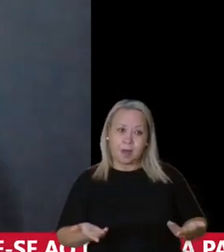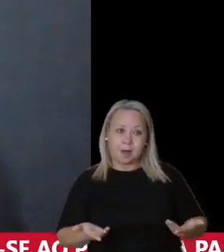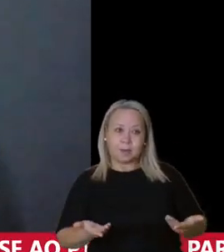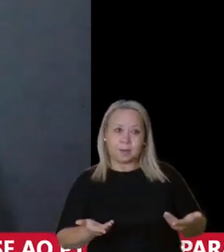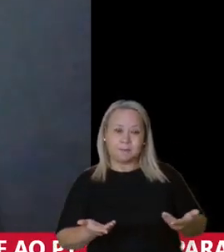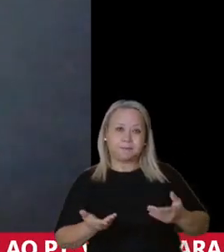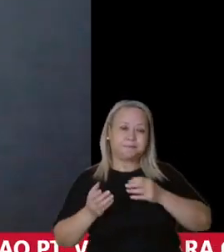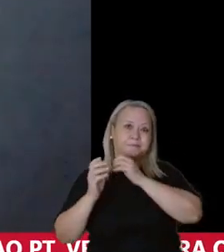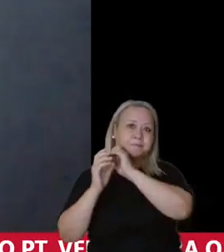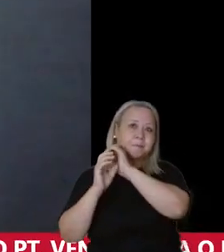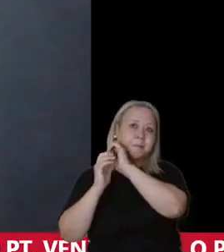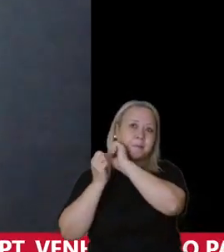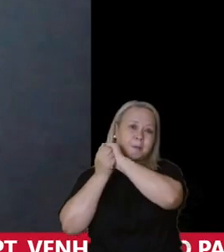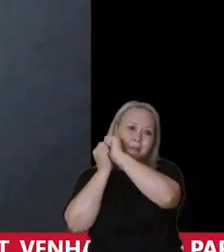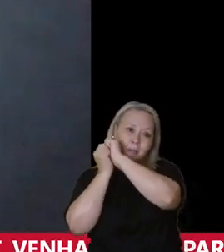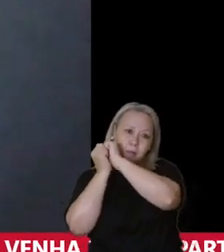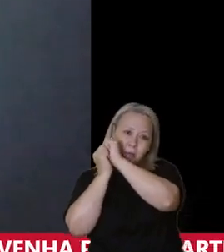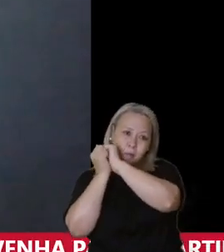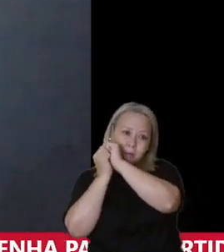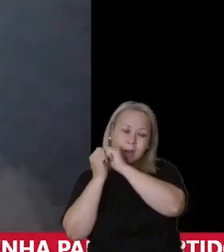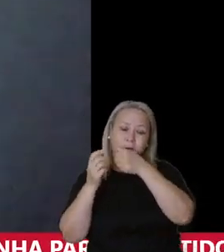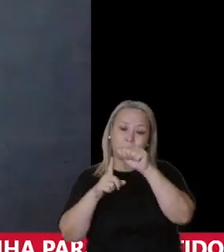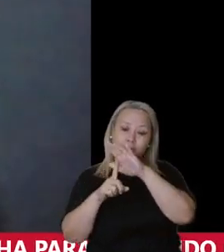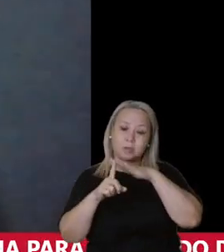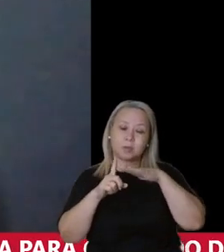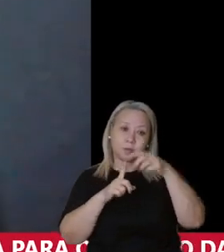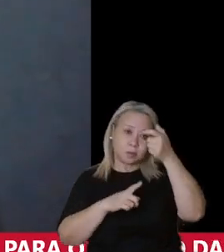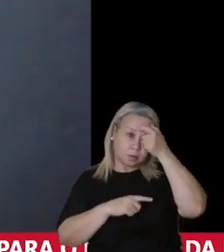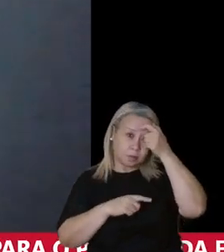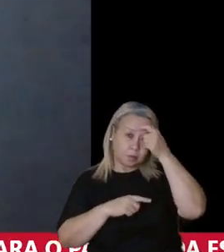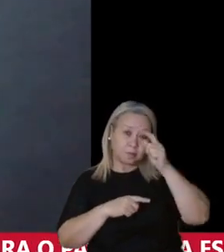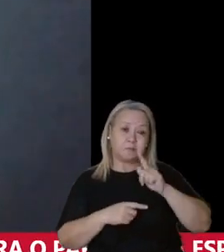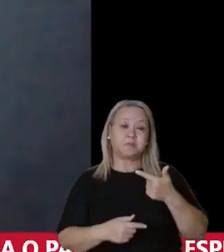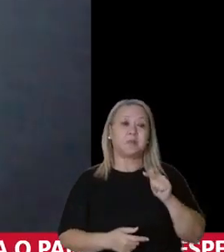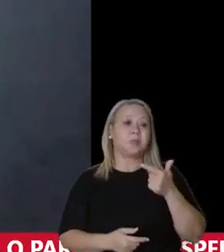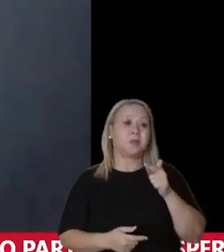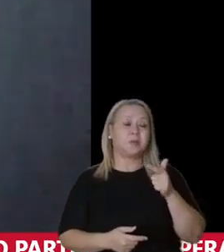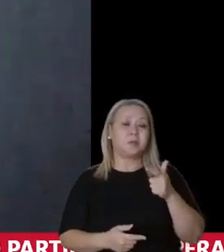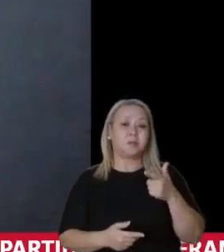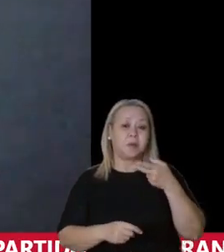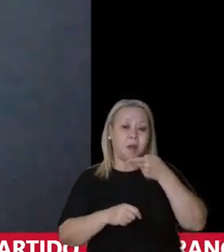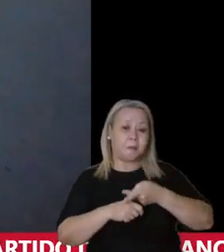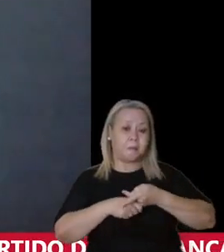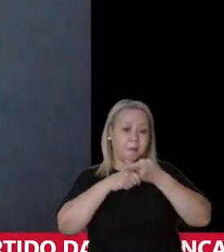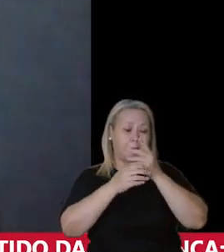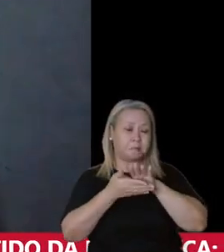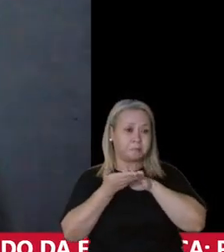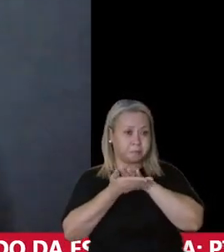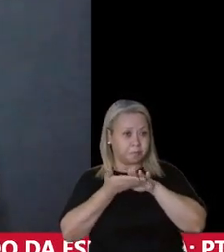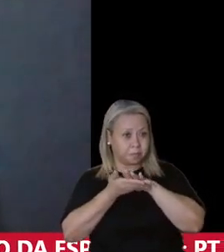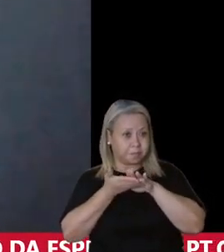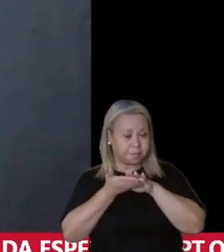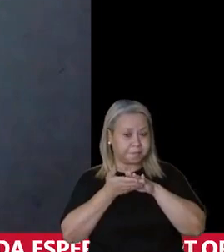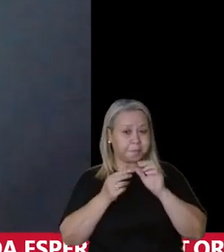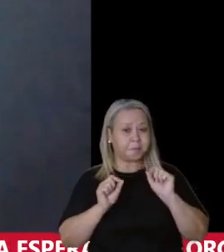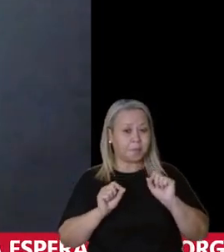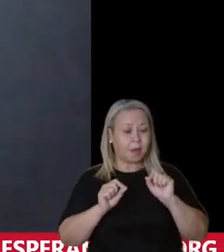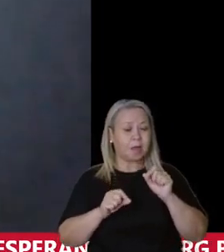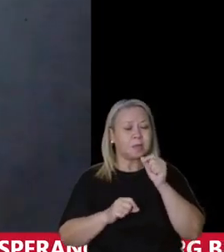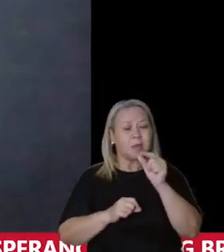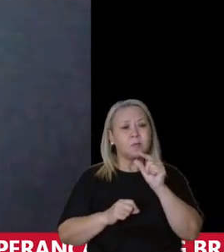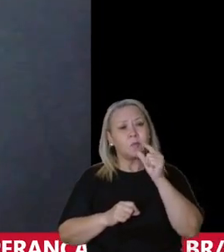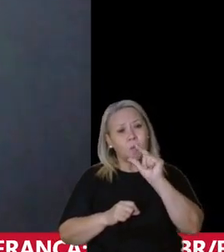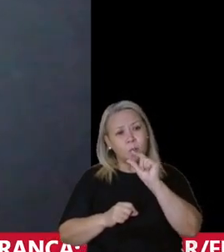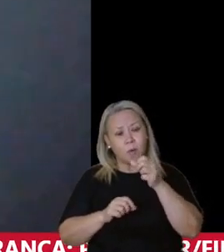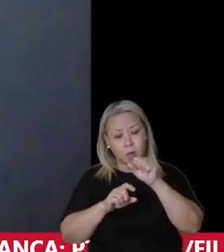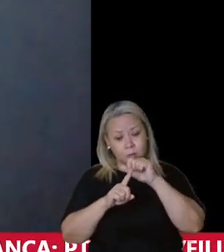é da sexualização. E que não tem demérito nenhum, mas não pode ter uma parcela da sociedade